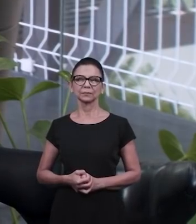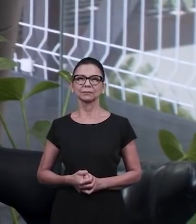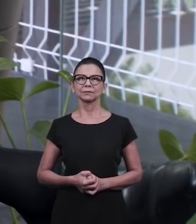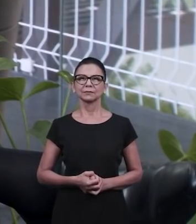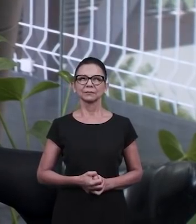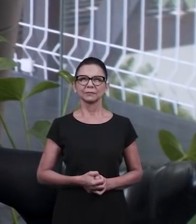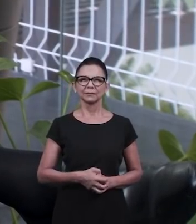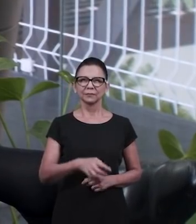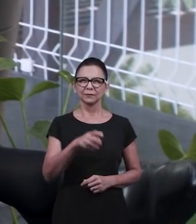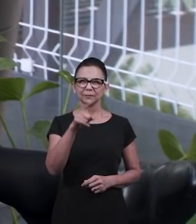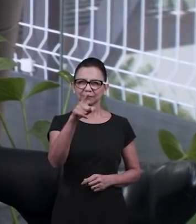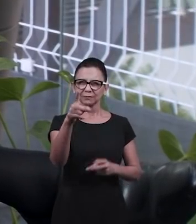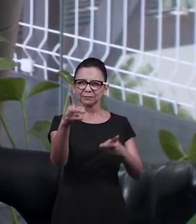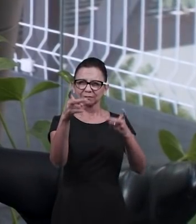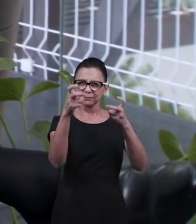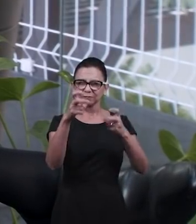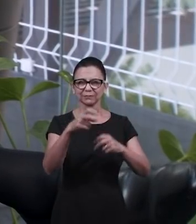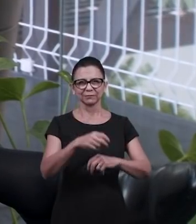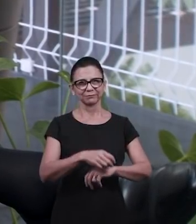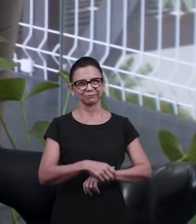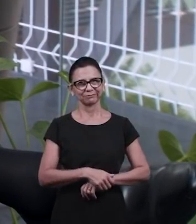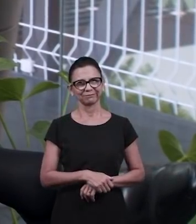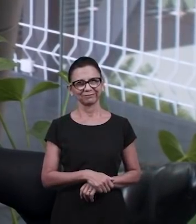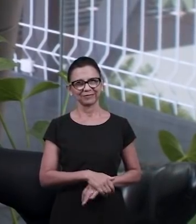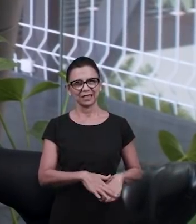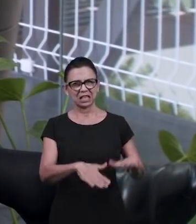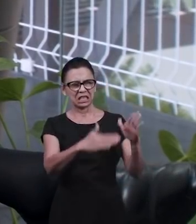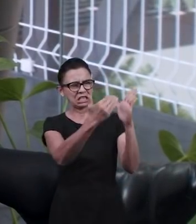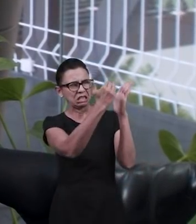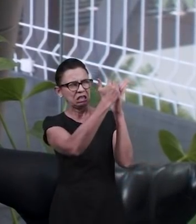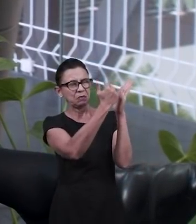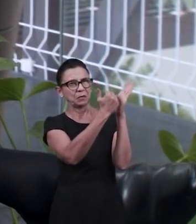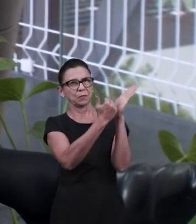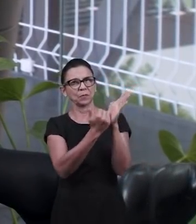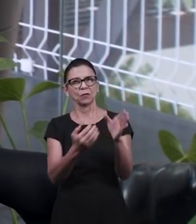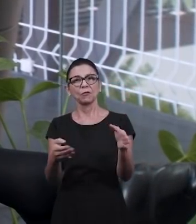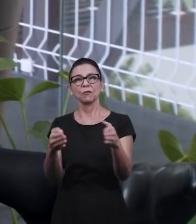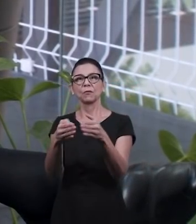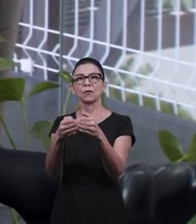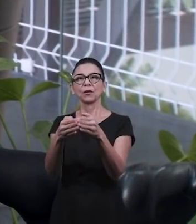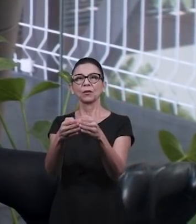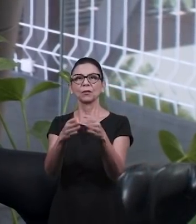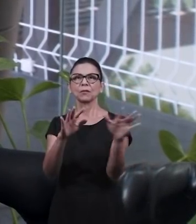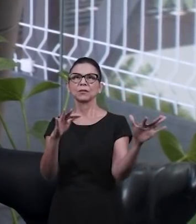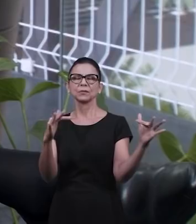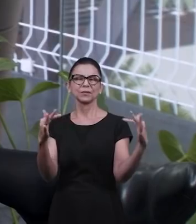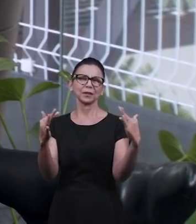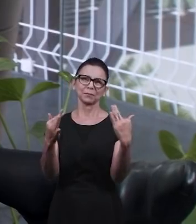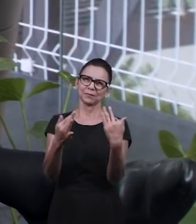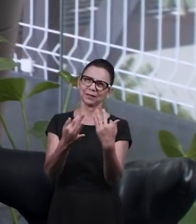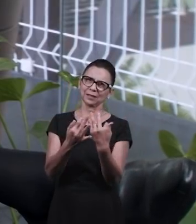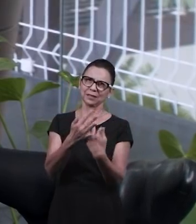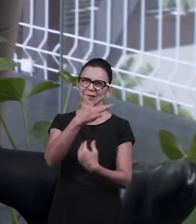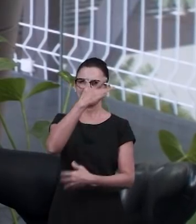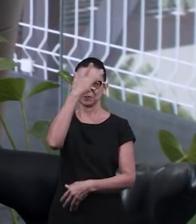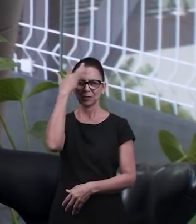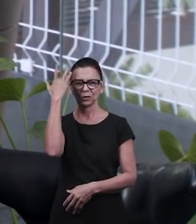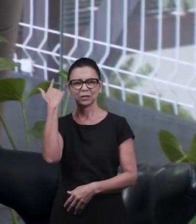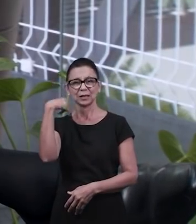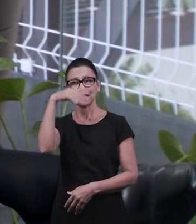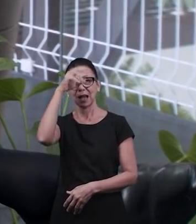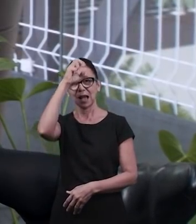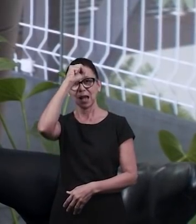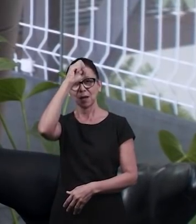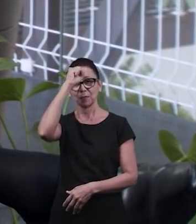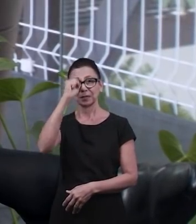você já percebeu que este programa é completamente voltado para a família, para aqueles que querem aprender acerca da